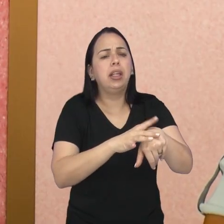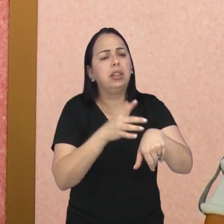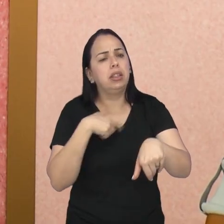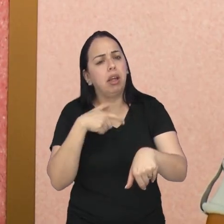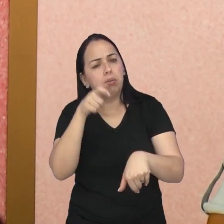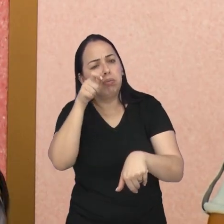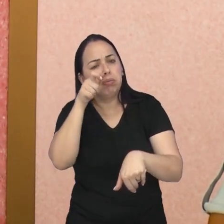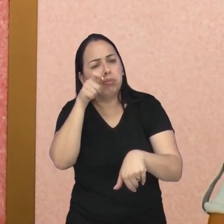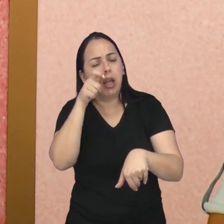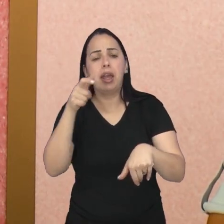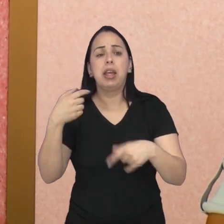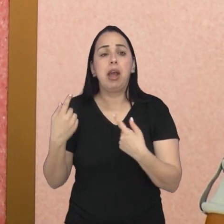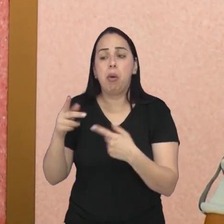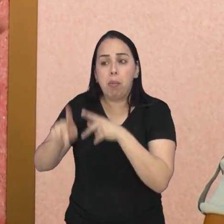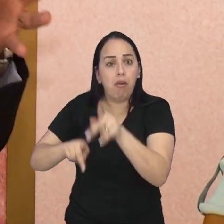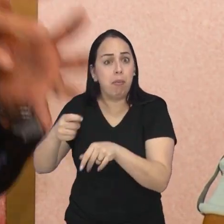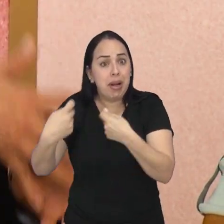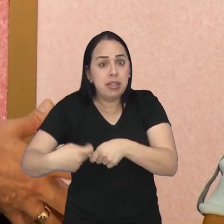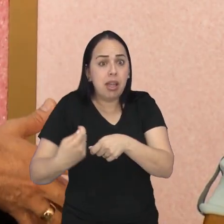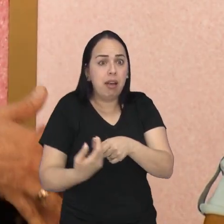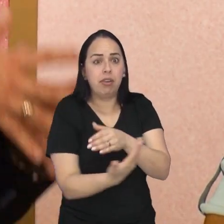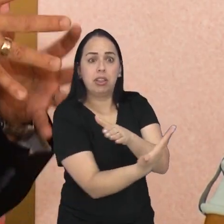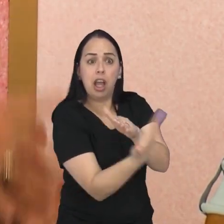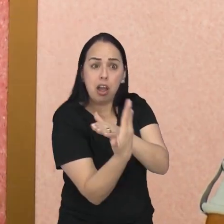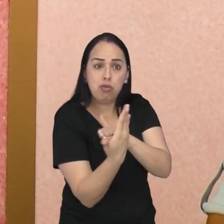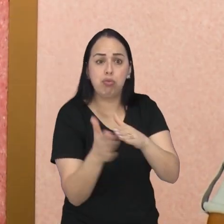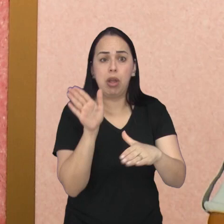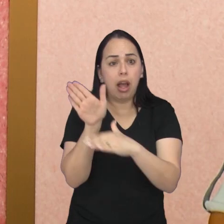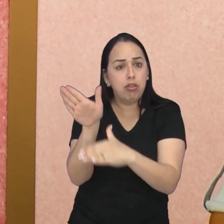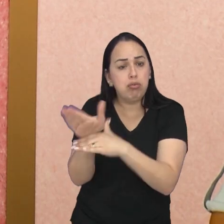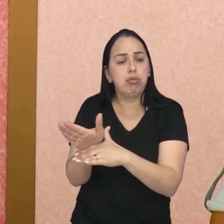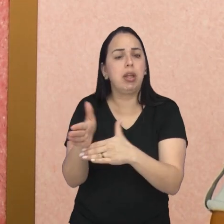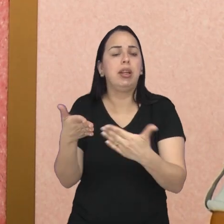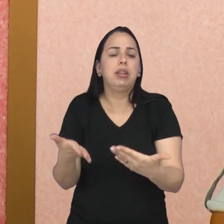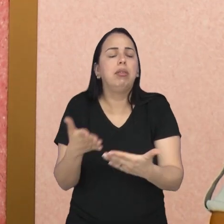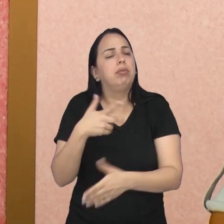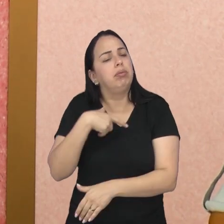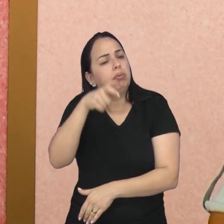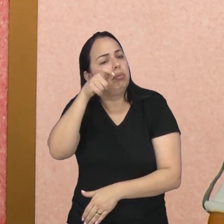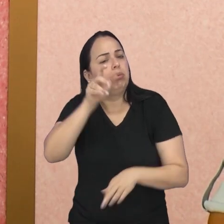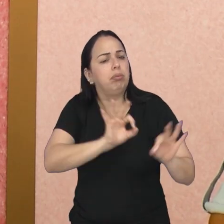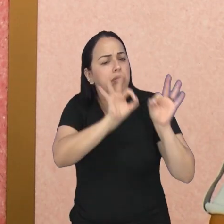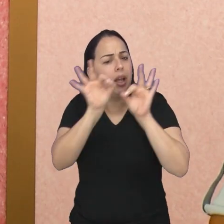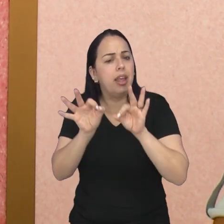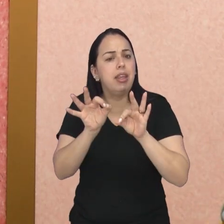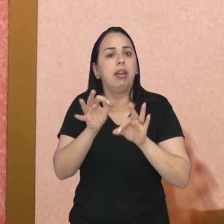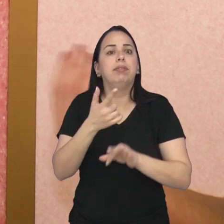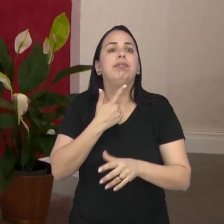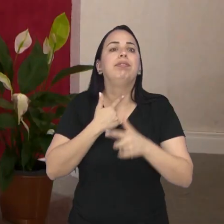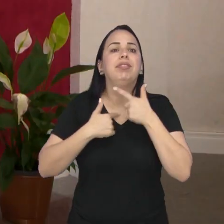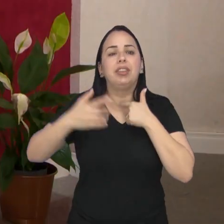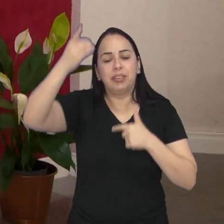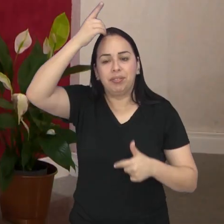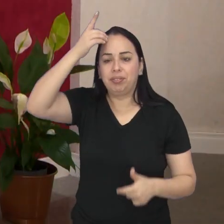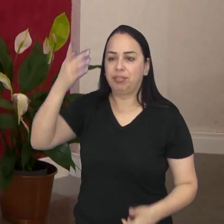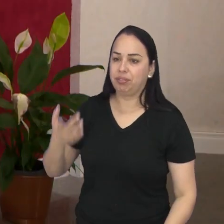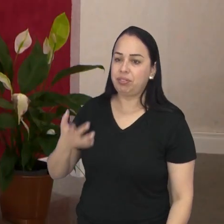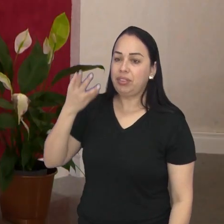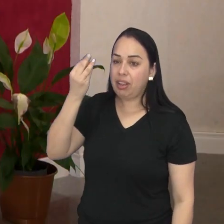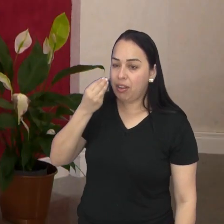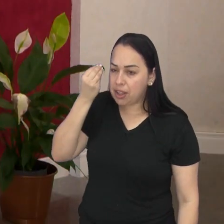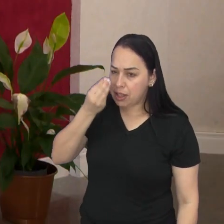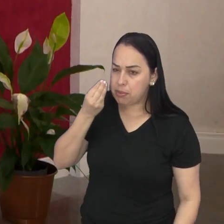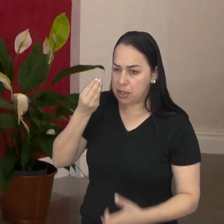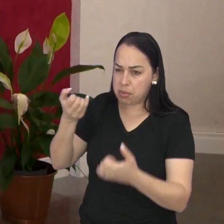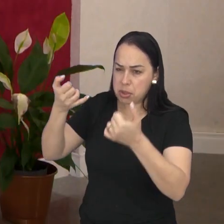meu coração, como o povo precisava daquele homem, daquele padre. Acho que ali começou tudo. Padre, falando dessa sua